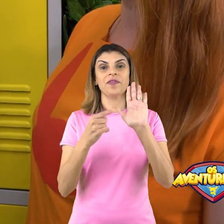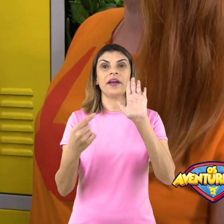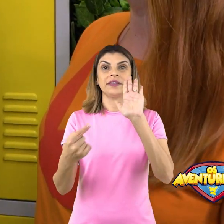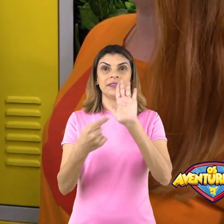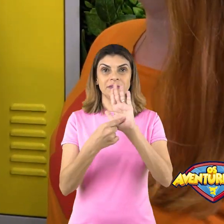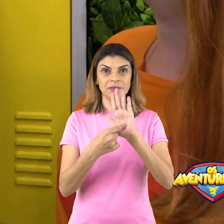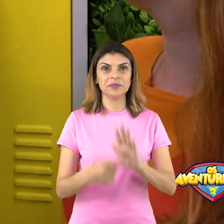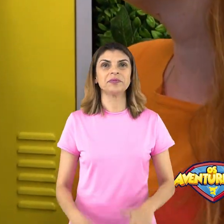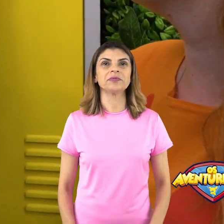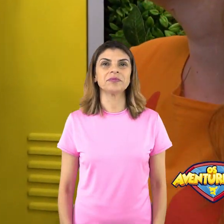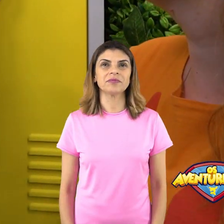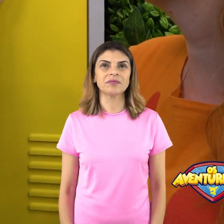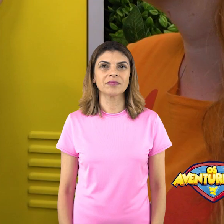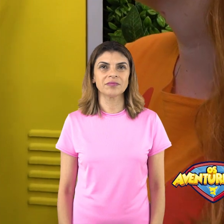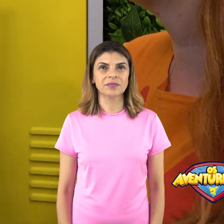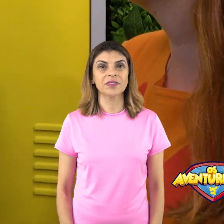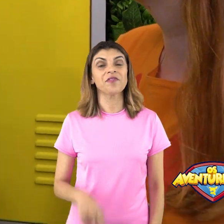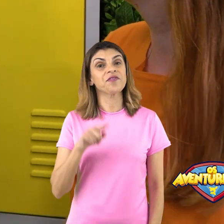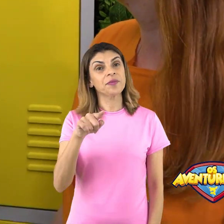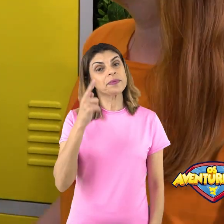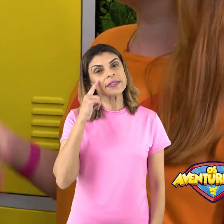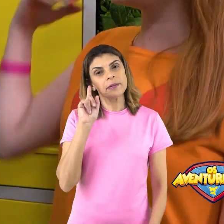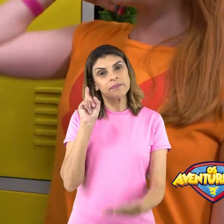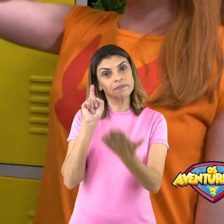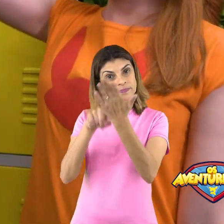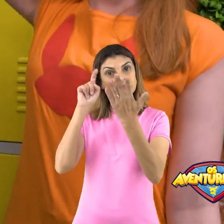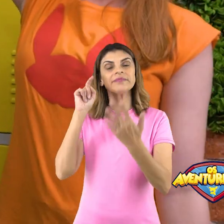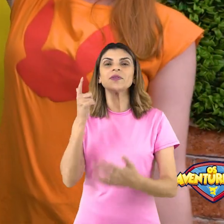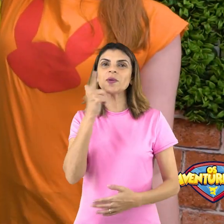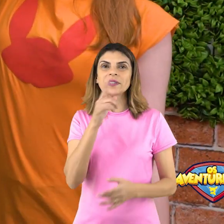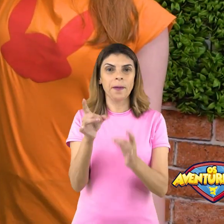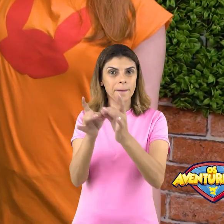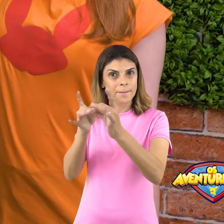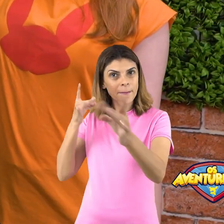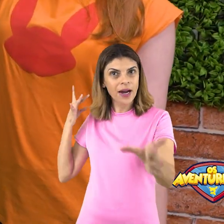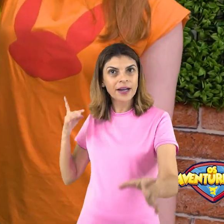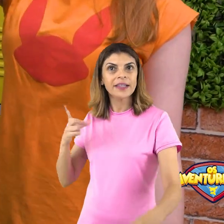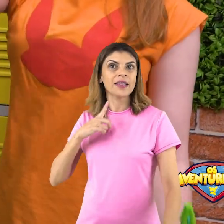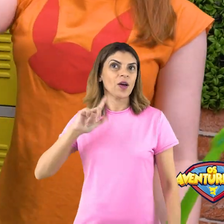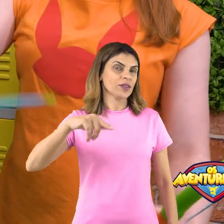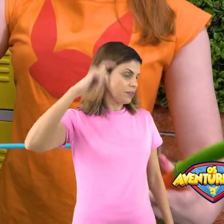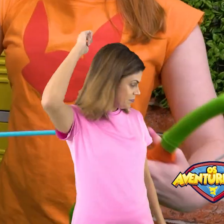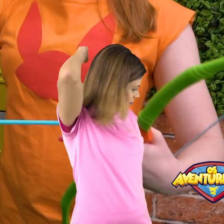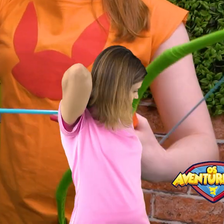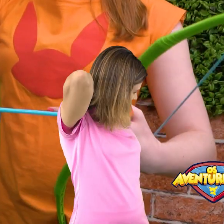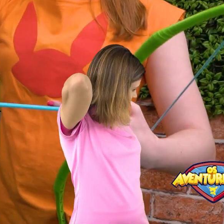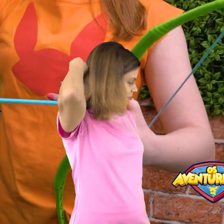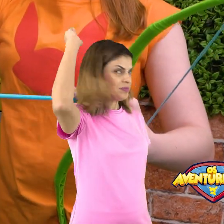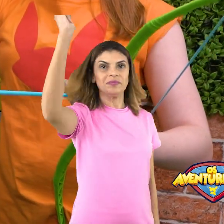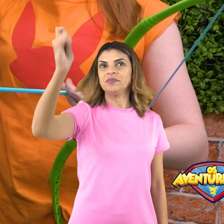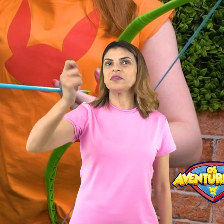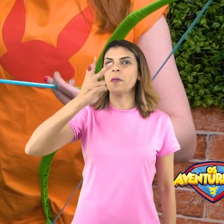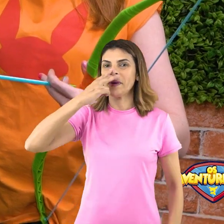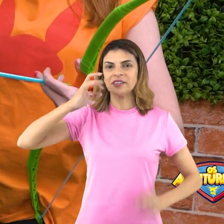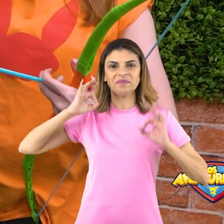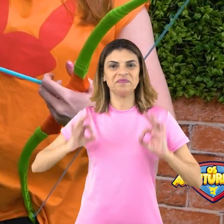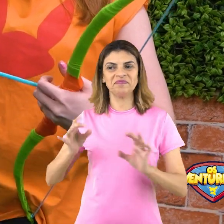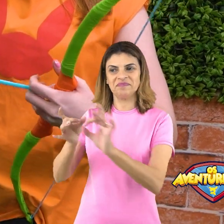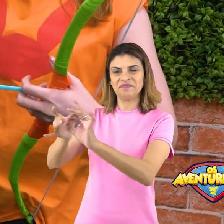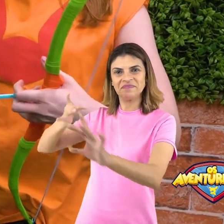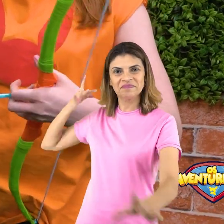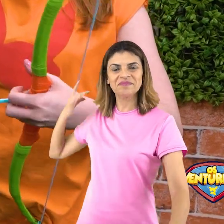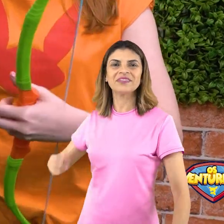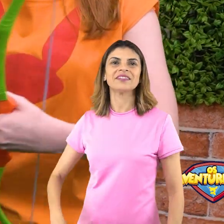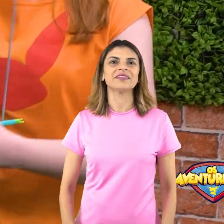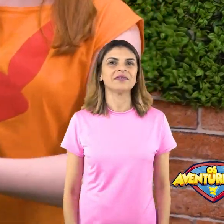aqui. E agora tem que acertar o alvo com um arco e flecha. Ela já tem outra flecha. Olha isso. Parece a arqueira verde. Vai,